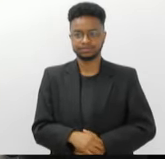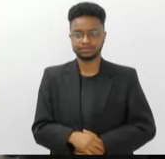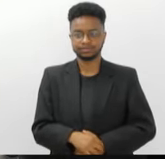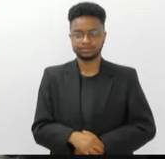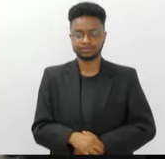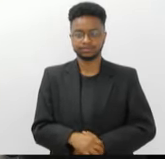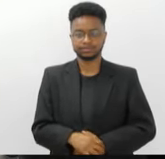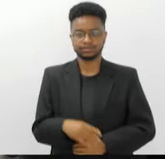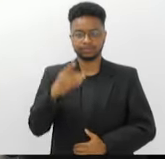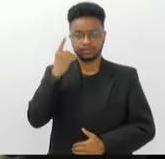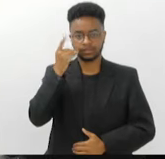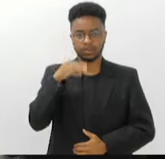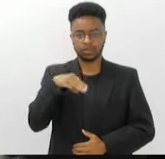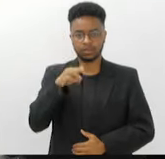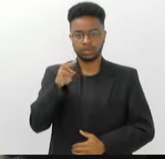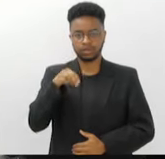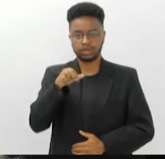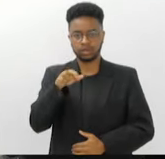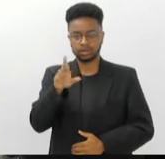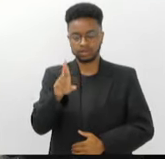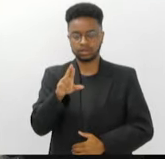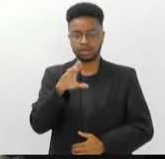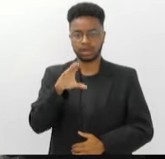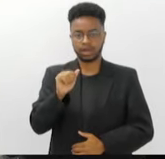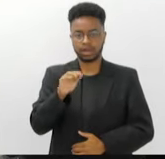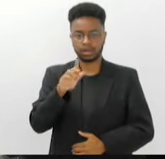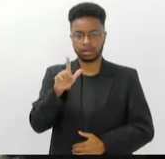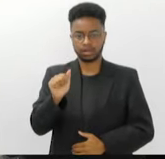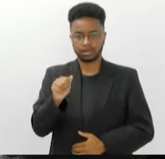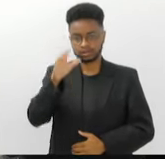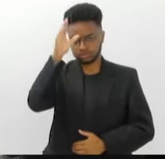Deputado Munite, a Ju, Carla.